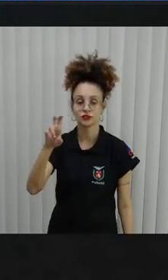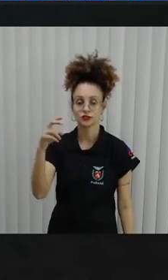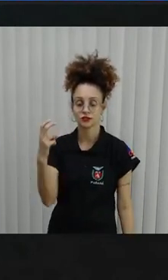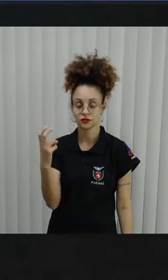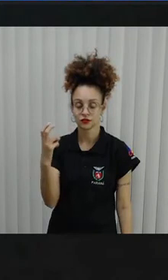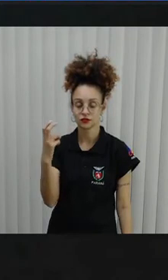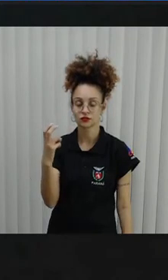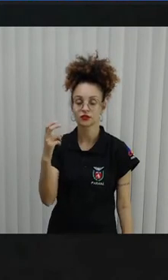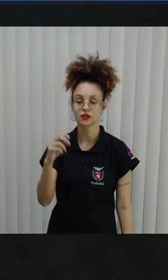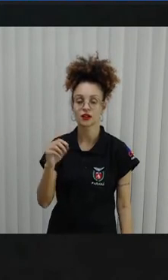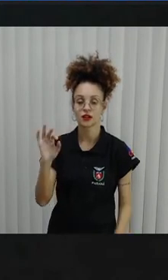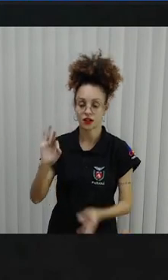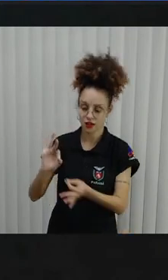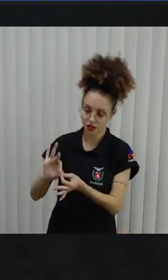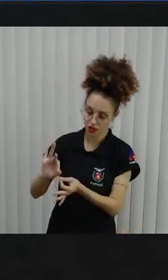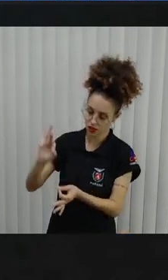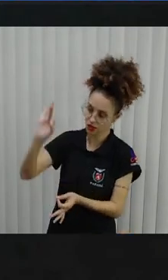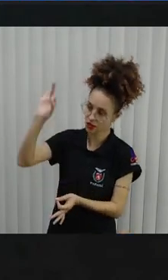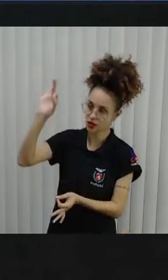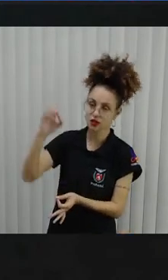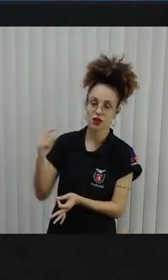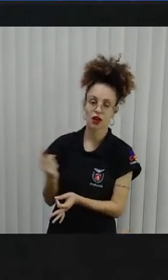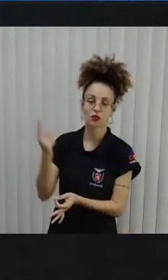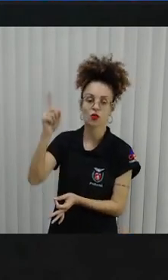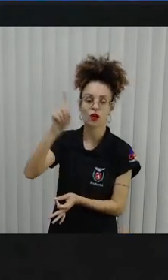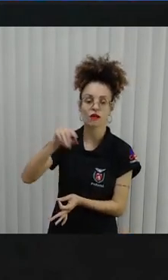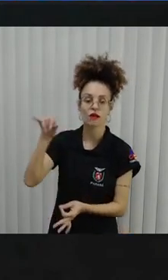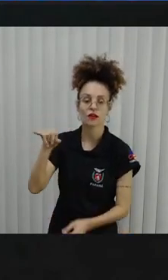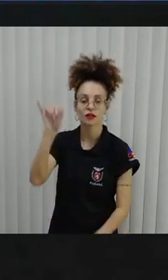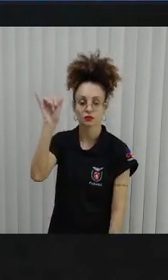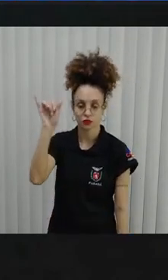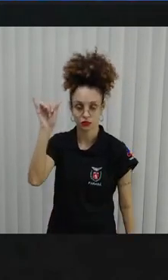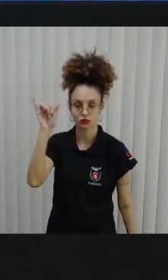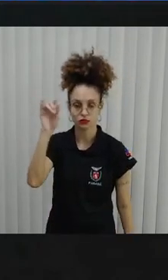X240, o Y é a altura, se ele vai aparecer em cima e embaixo, a gente pode deixar isso como